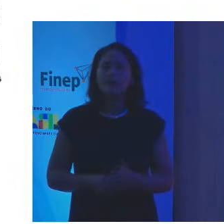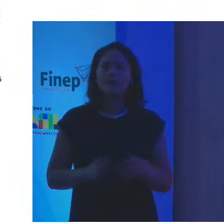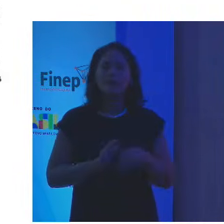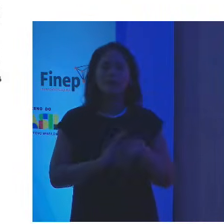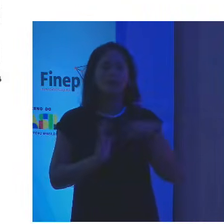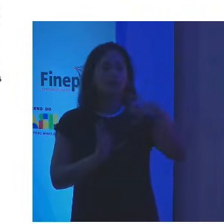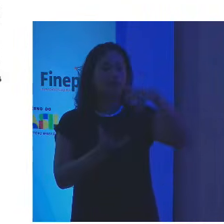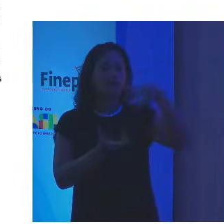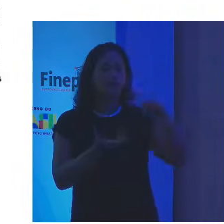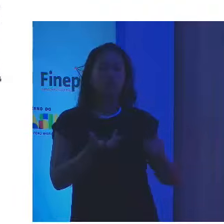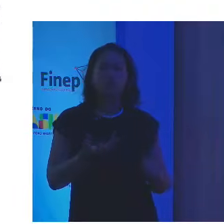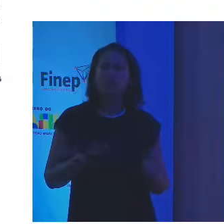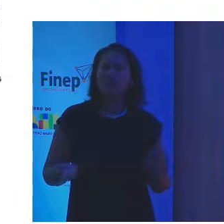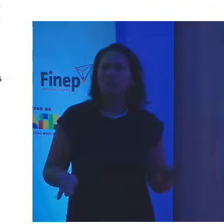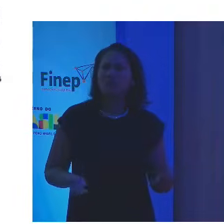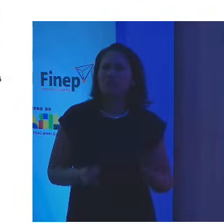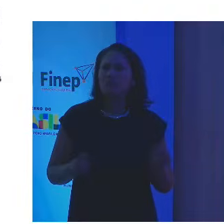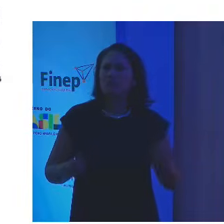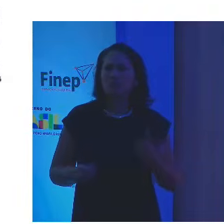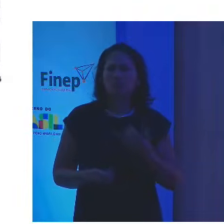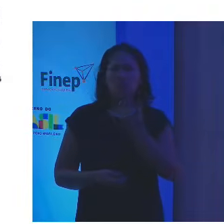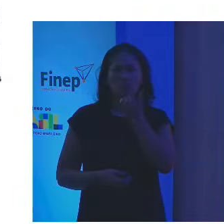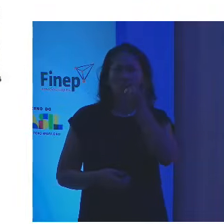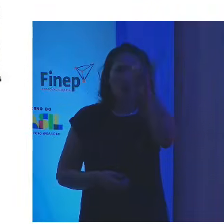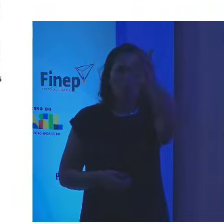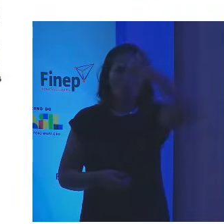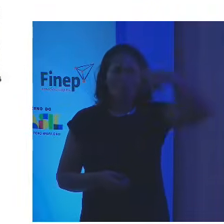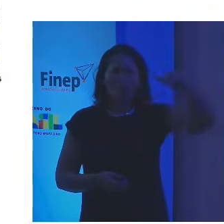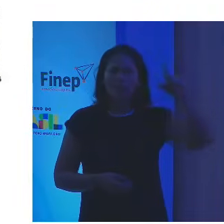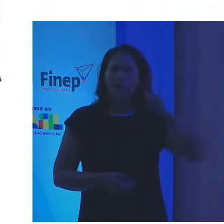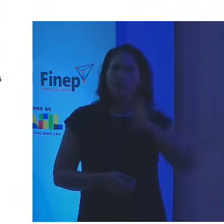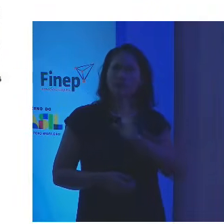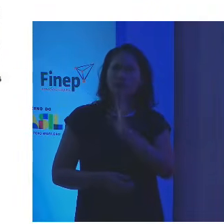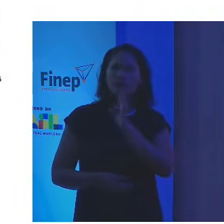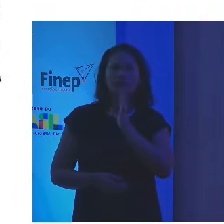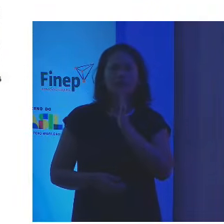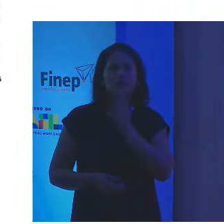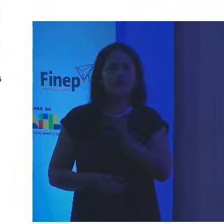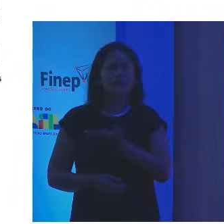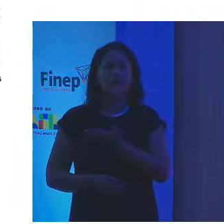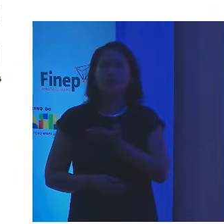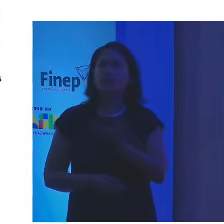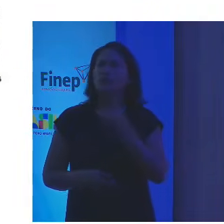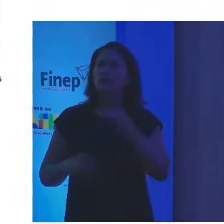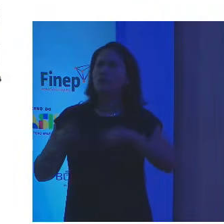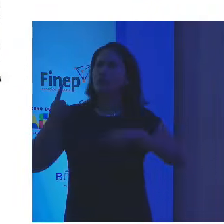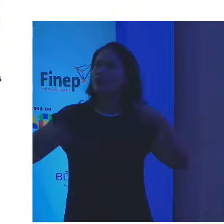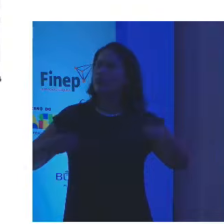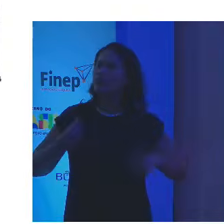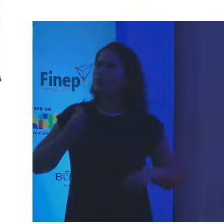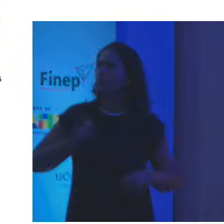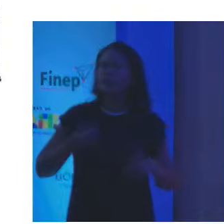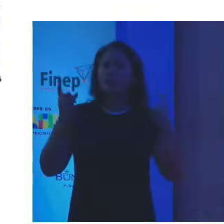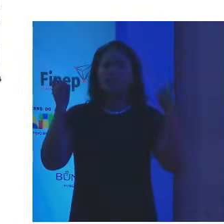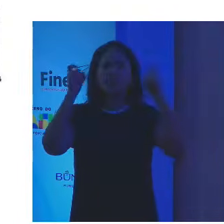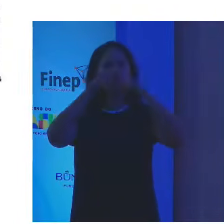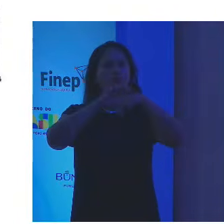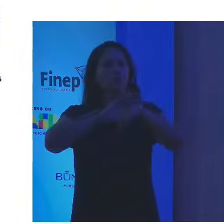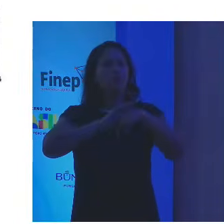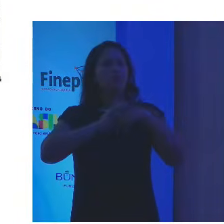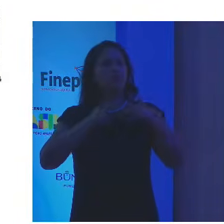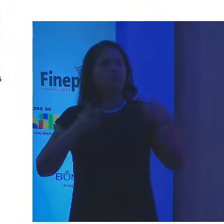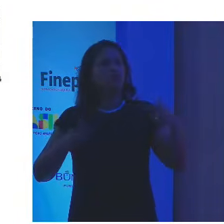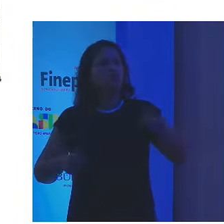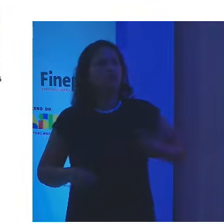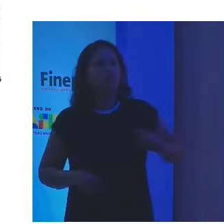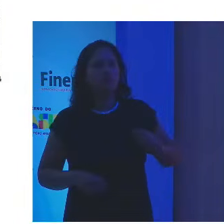Global falando, pô, a gente não está chegando vazio, a gente conhece esse lugar, né? Nós temos os hotspots de biodiversidade, a gente tem dificuldade de desenvolver coisa com